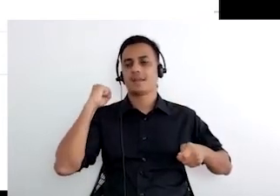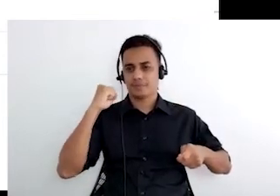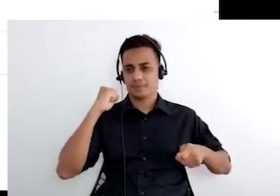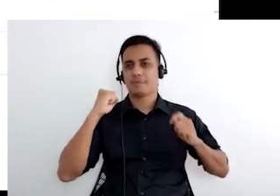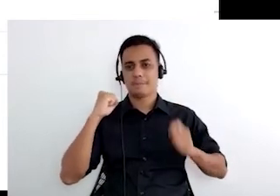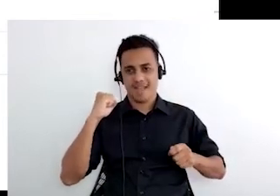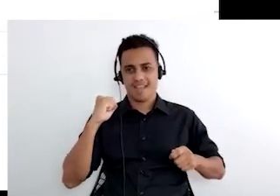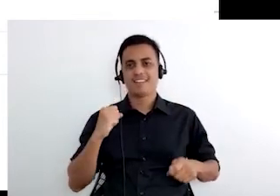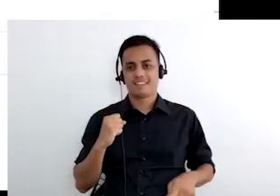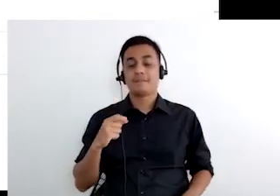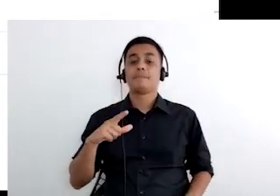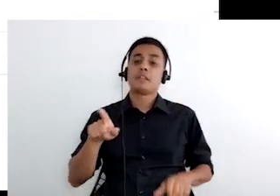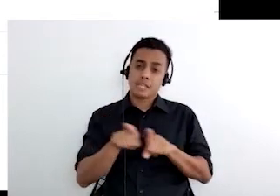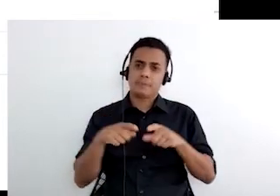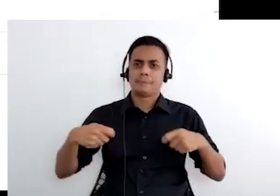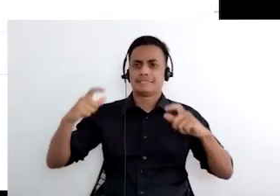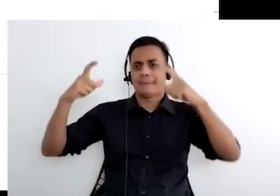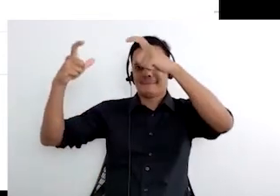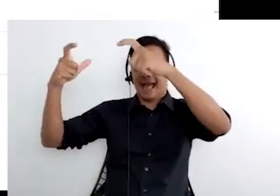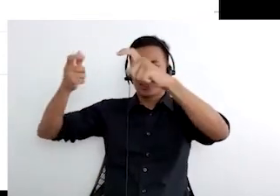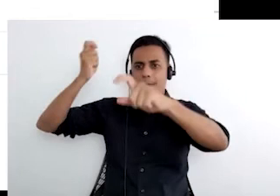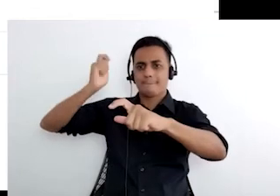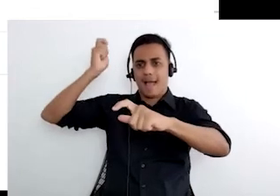Tem que ter um prato também nessa bateria.